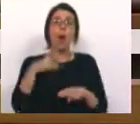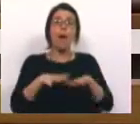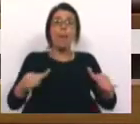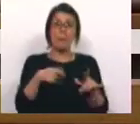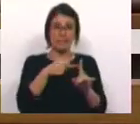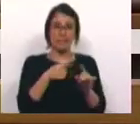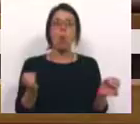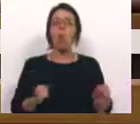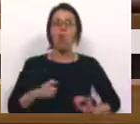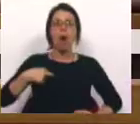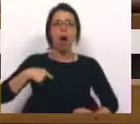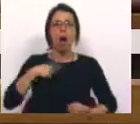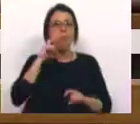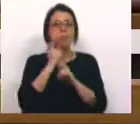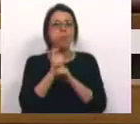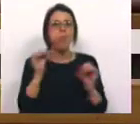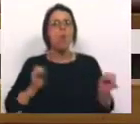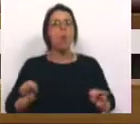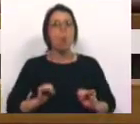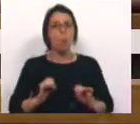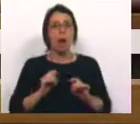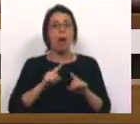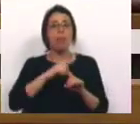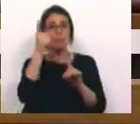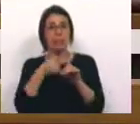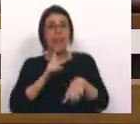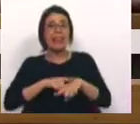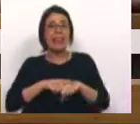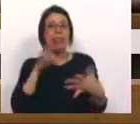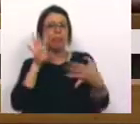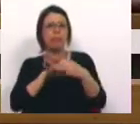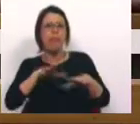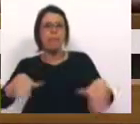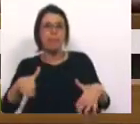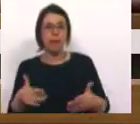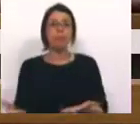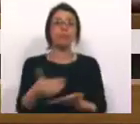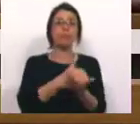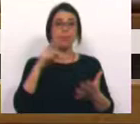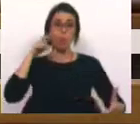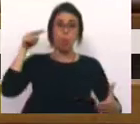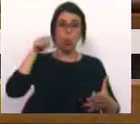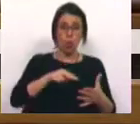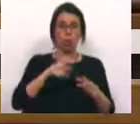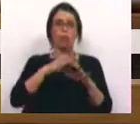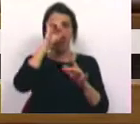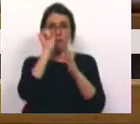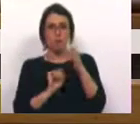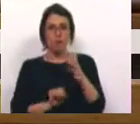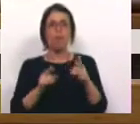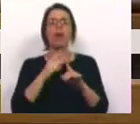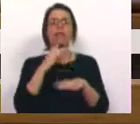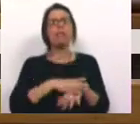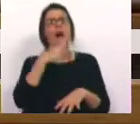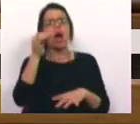em causa não tinha vigilância durante a época balnear. Dados do Observatório do Afogamento revelam